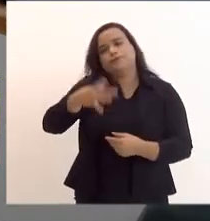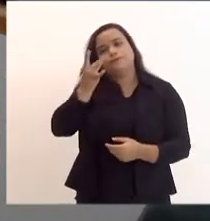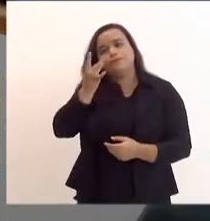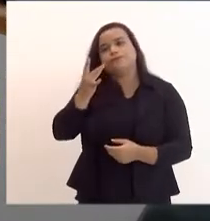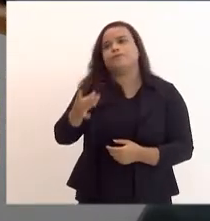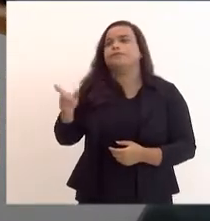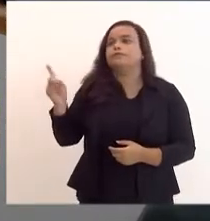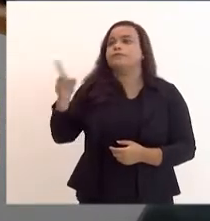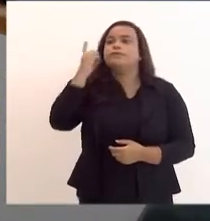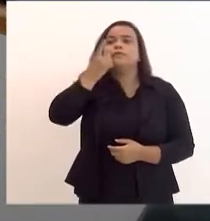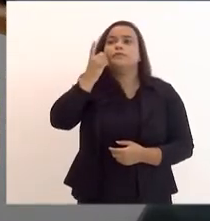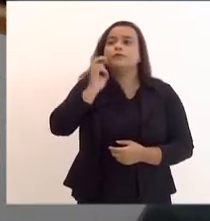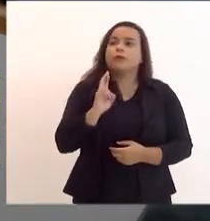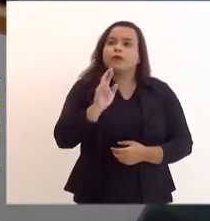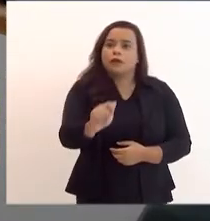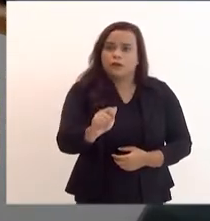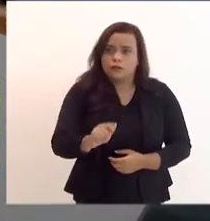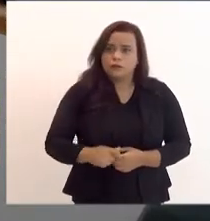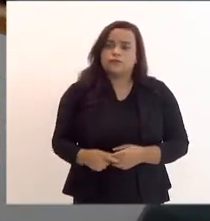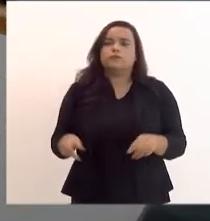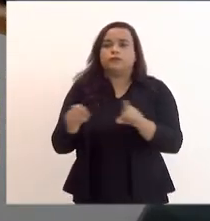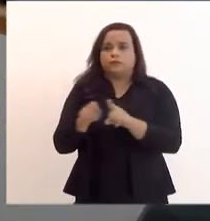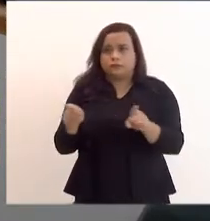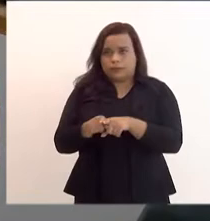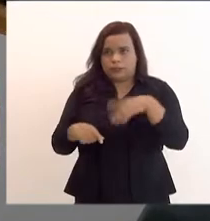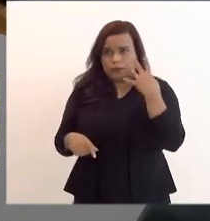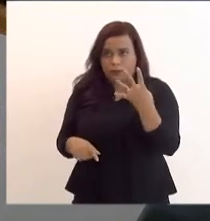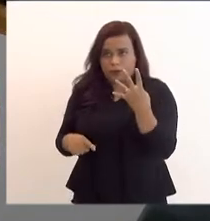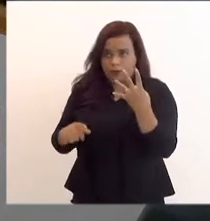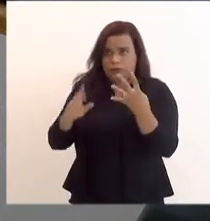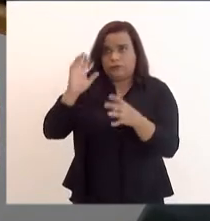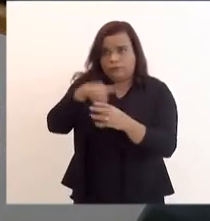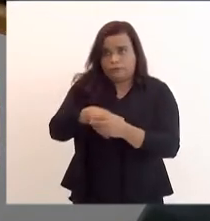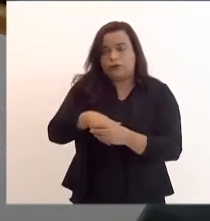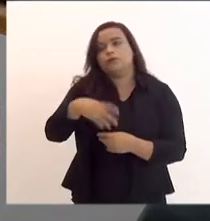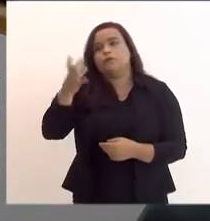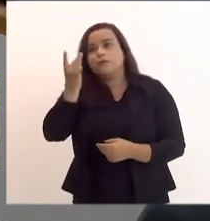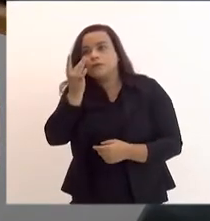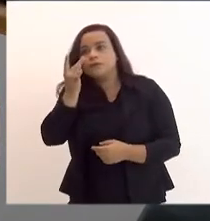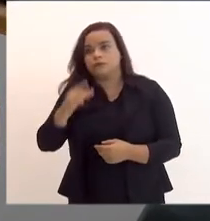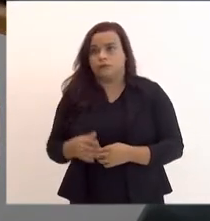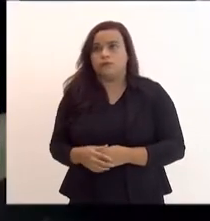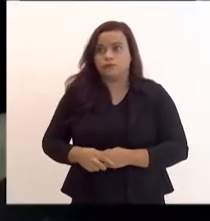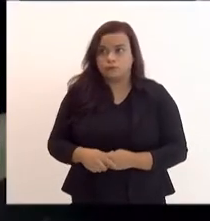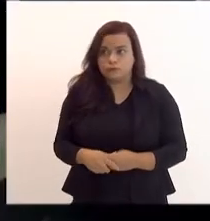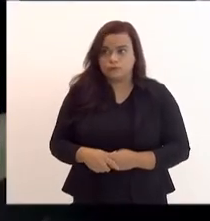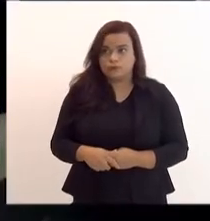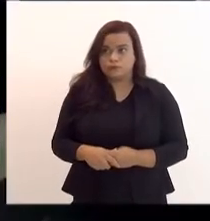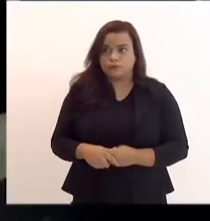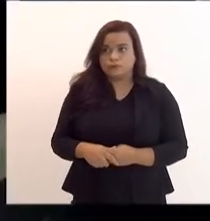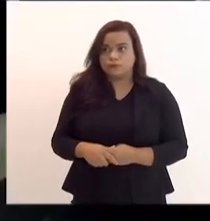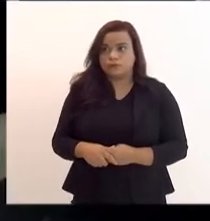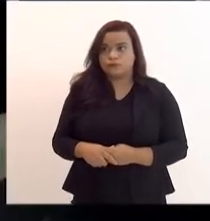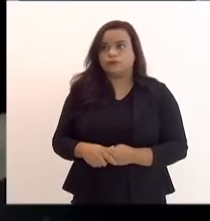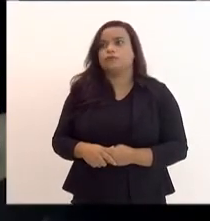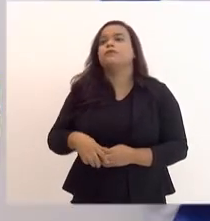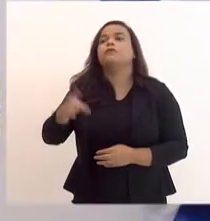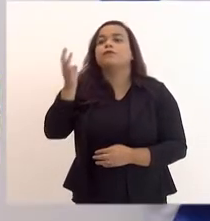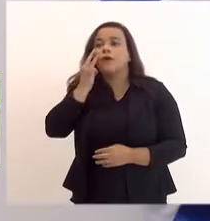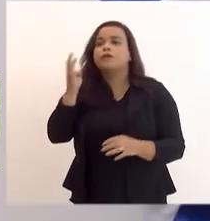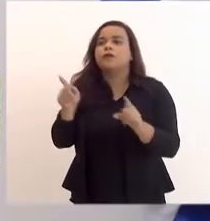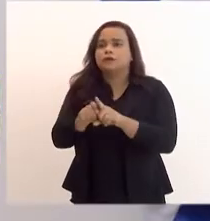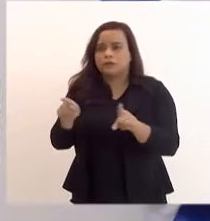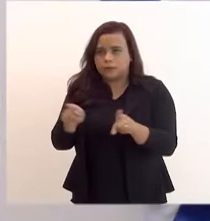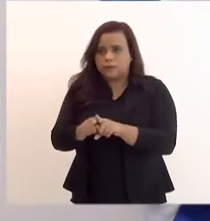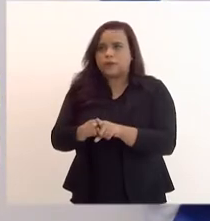Rodrigo Amorim. Presencial, presidente. Quatro. Deputado Valdec. Eu vou votar essa regra. Presencial. Cinco.